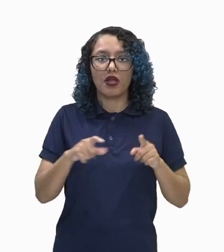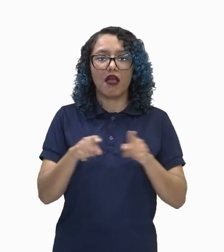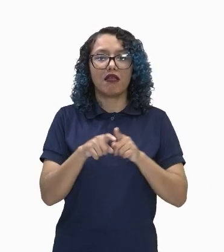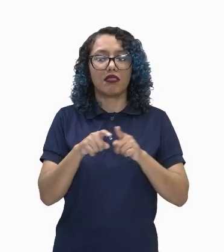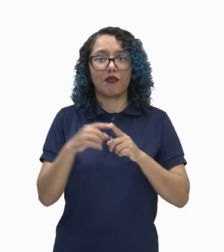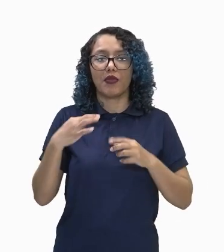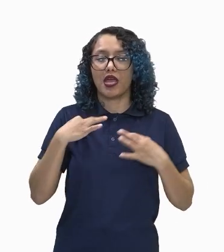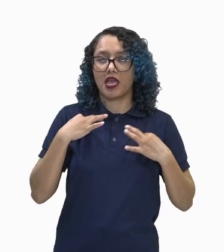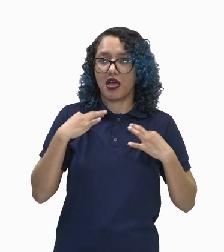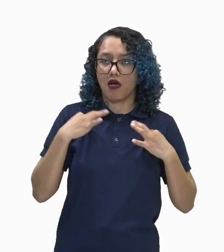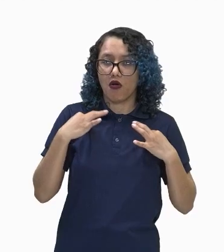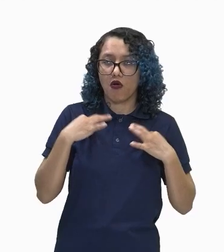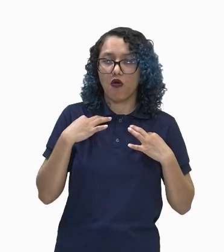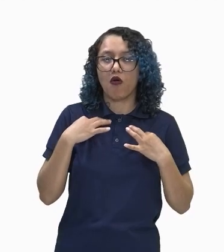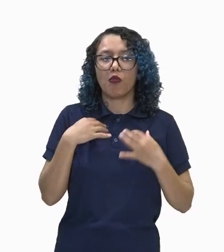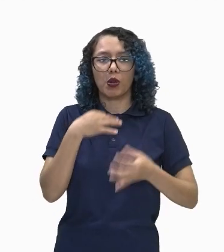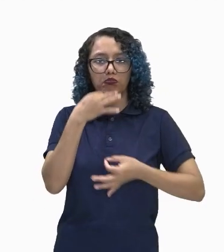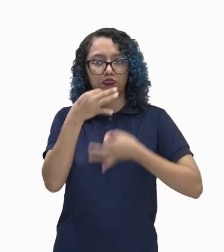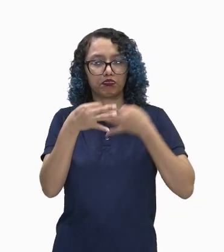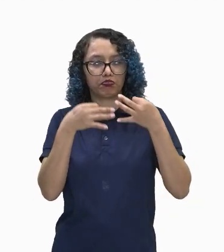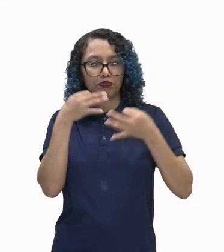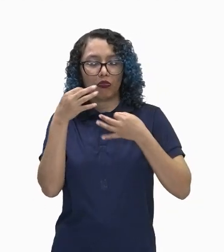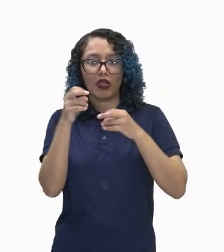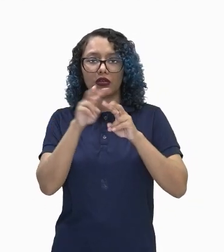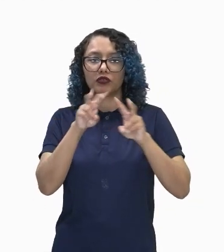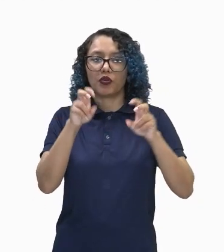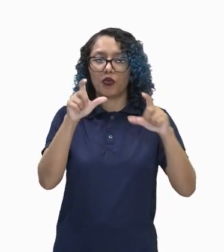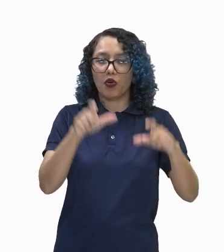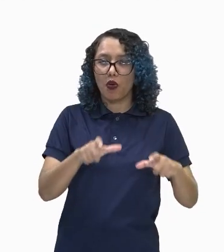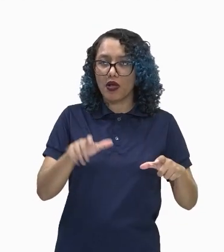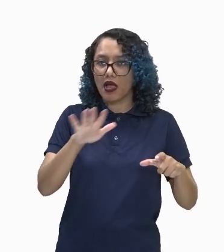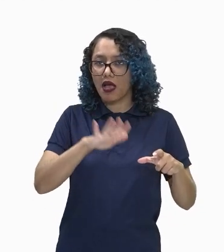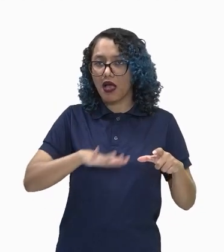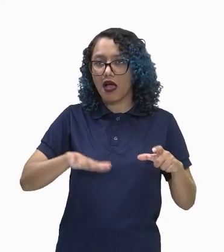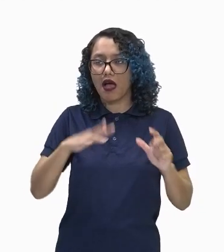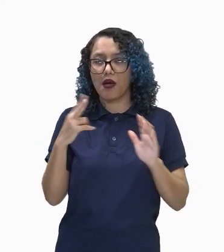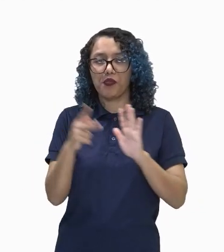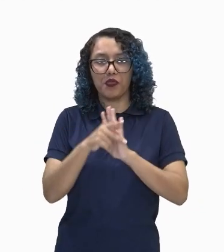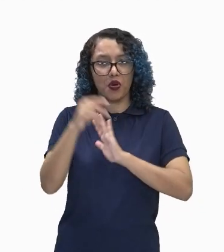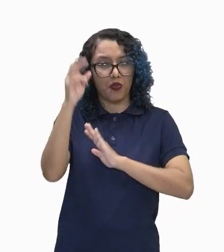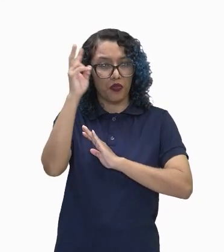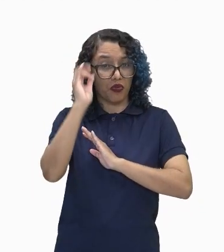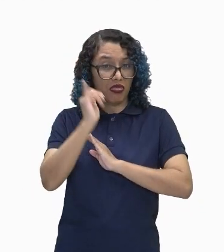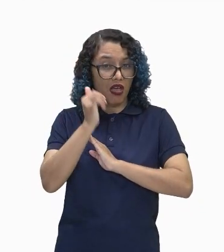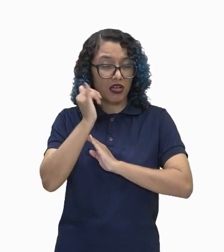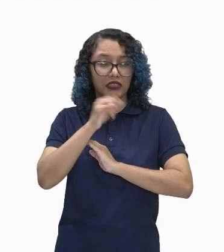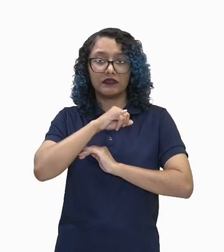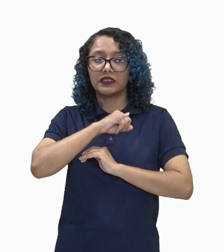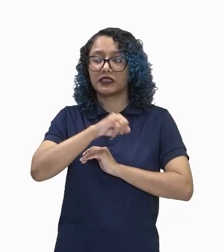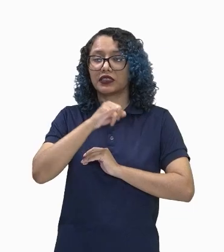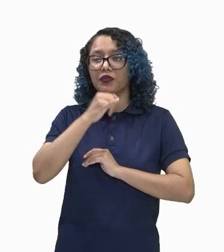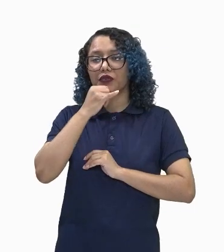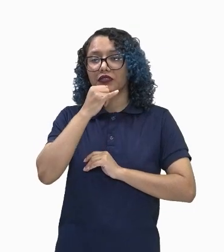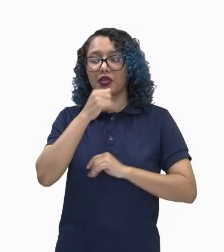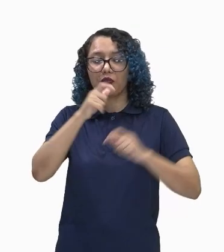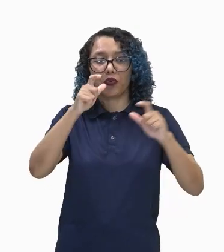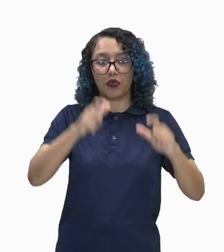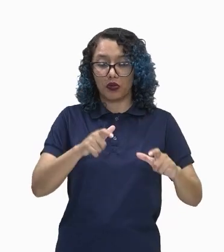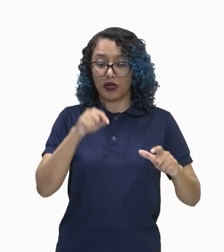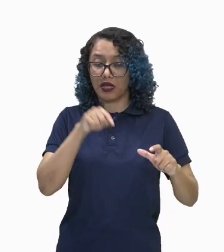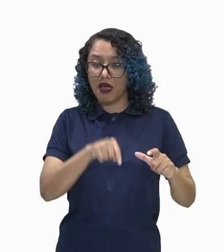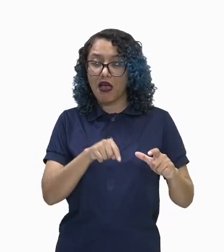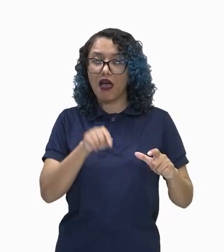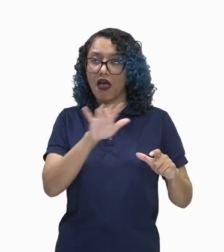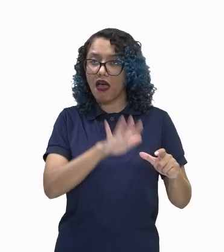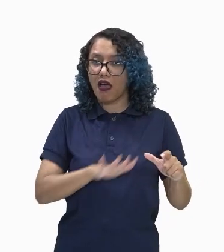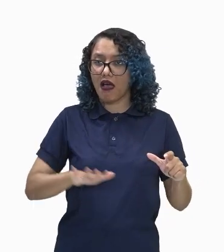comentar sobre a ambientação da narrativa, de repente, se aquela ambientação, se aquele cenário, se